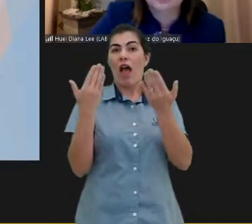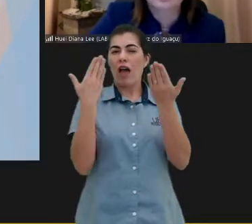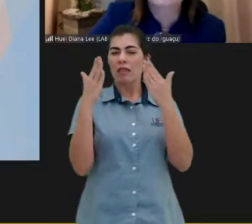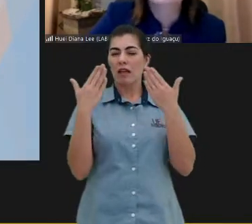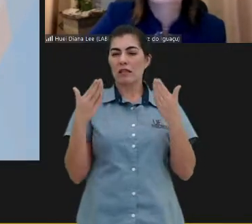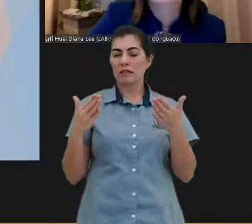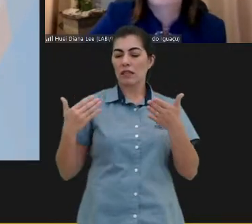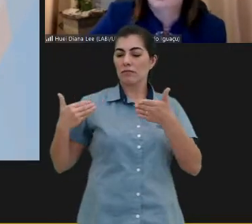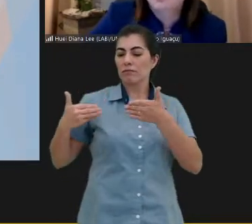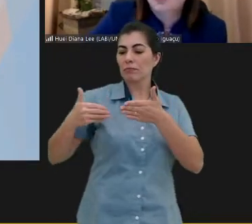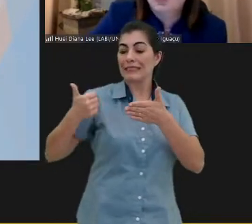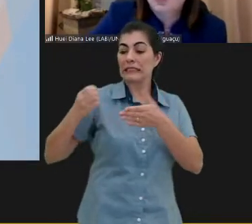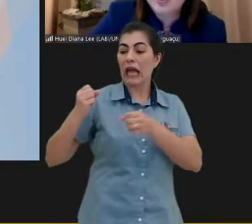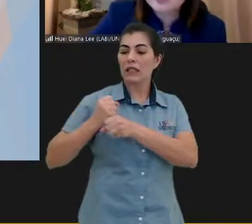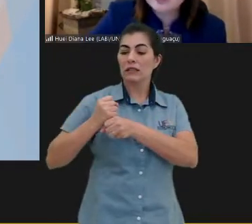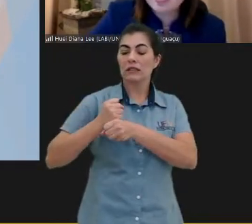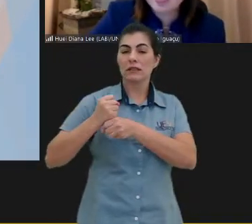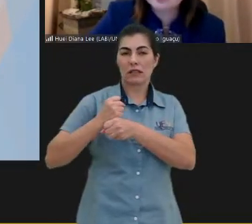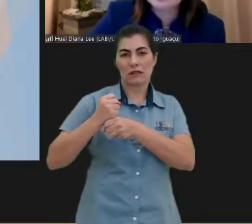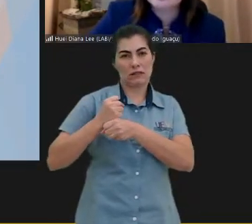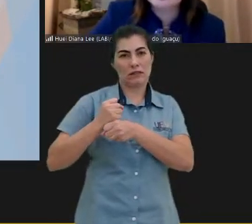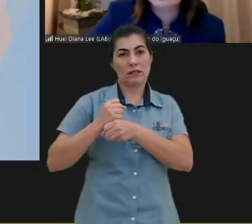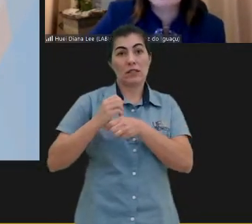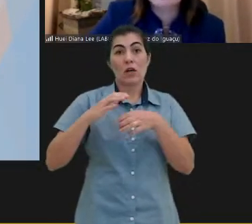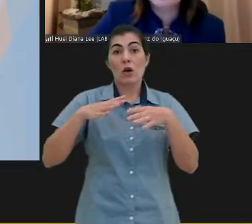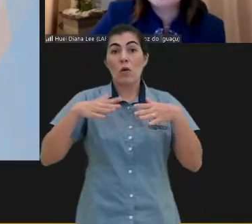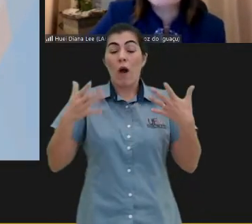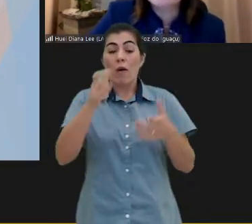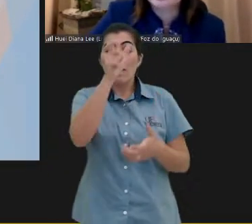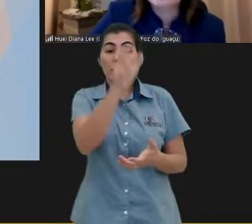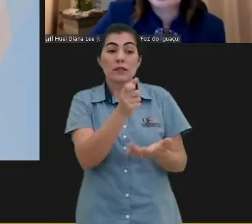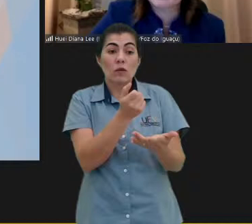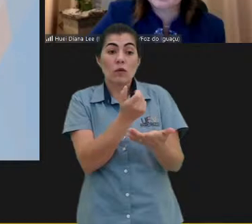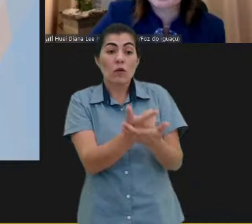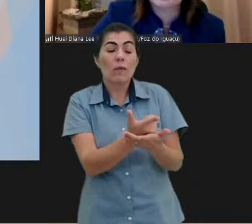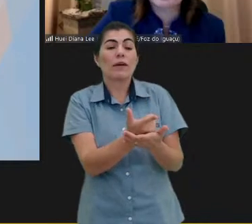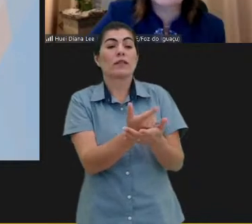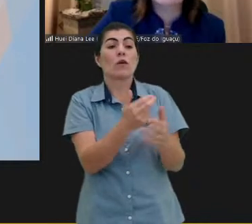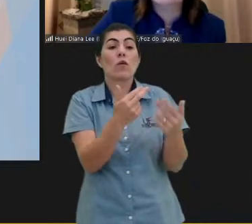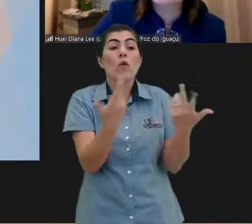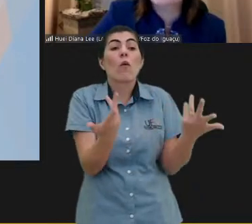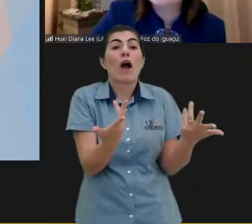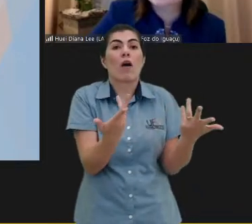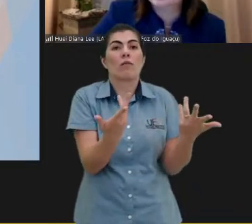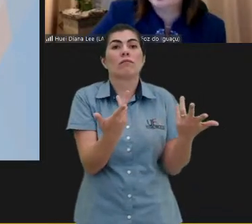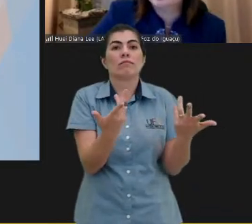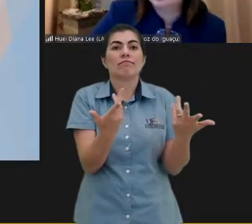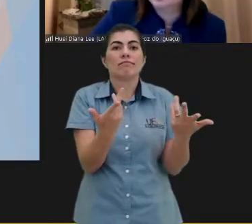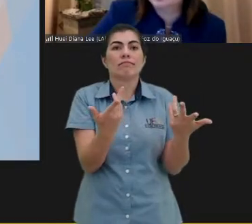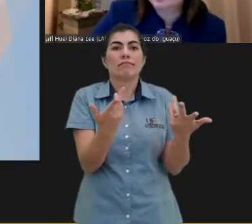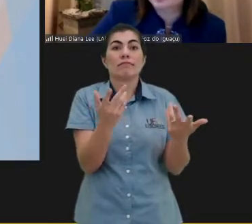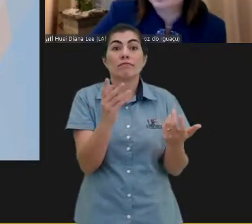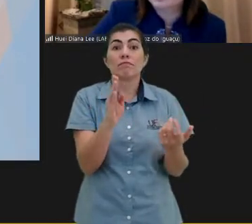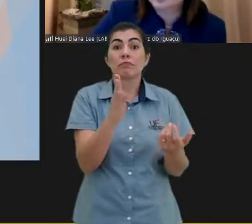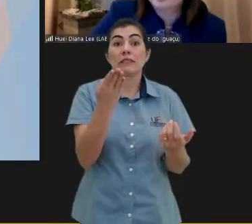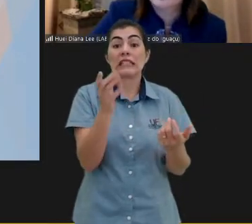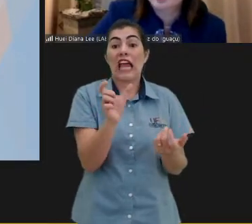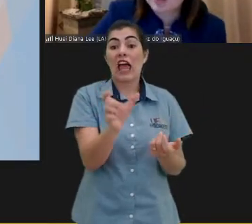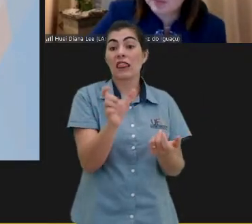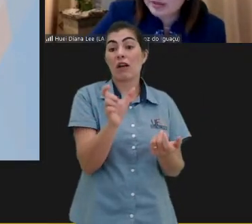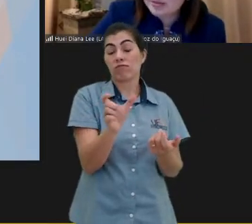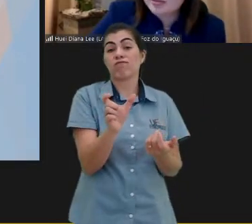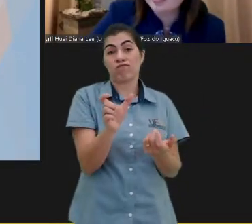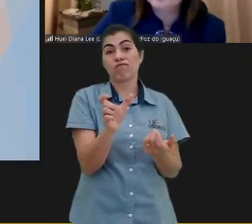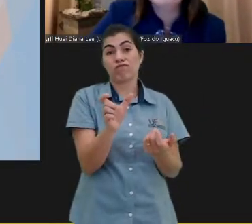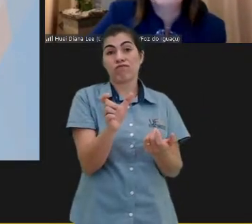anos. Ou quais clientes são potenciais para praticar fraudes, por exemplo, em cartões de crédito? É